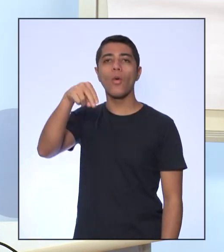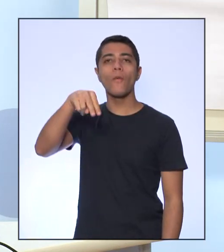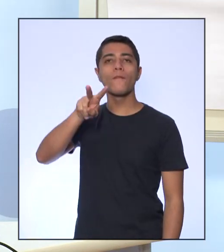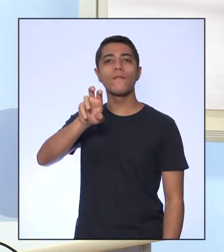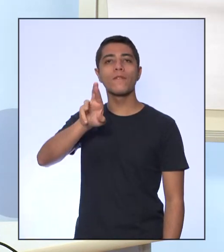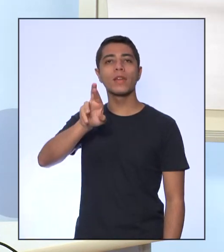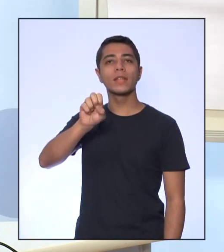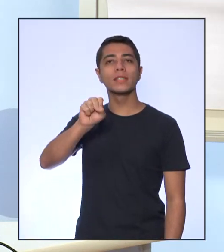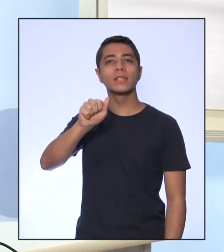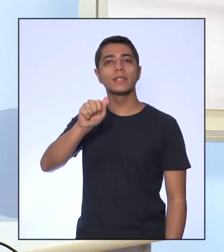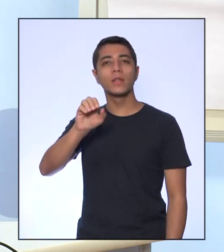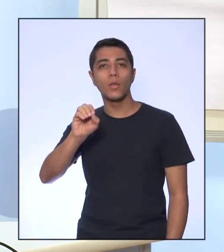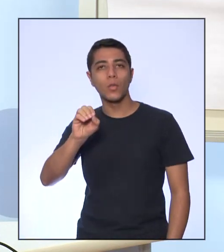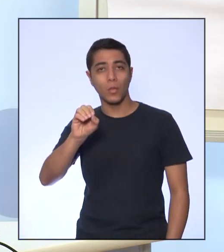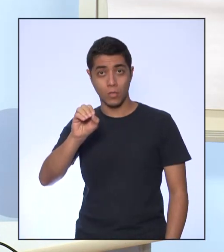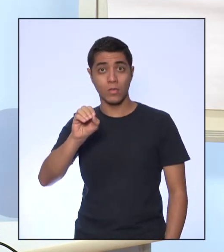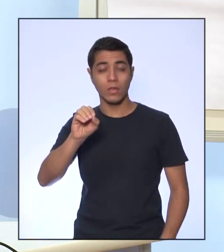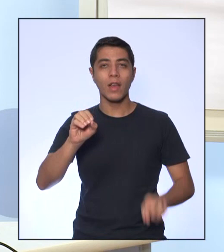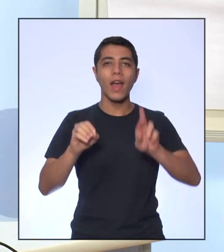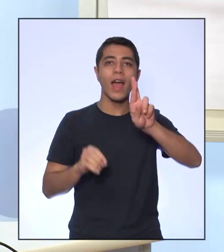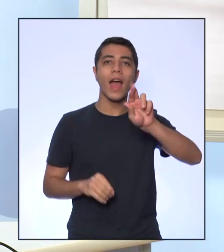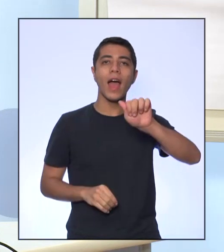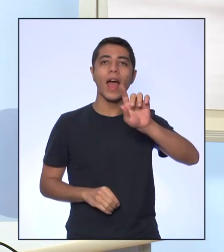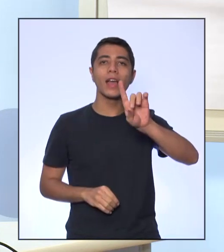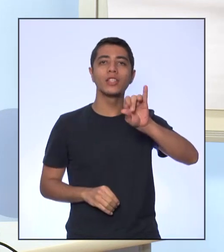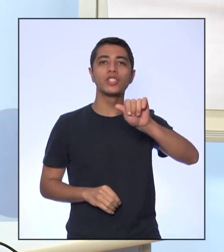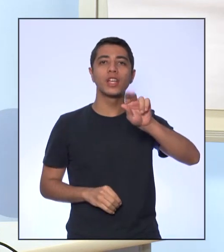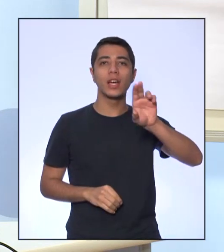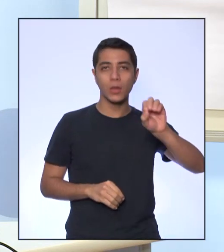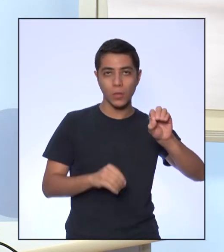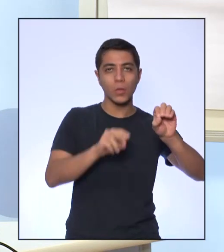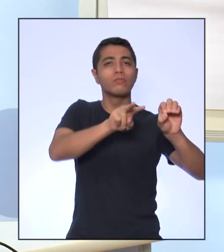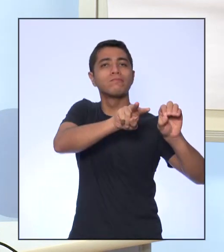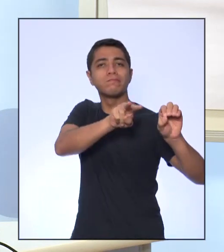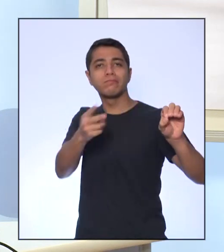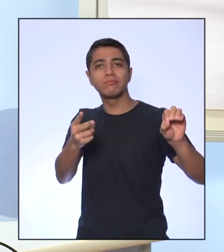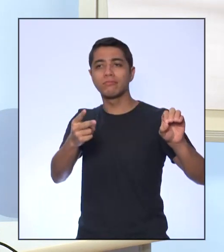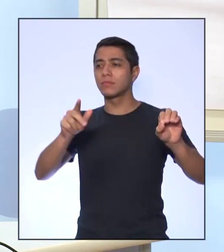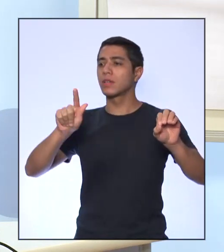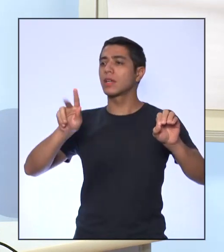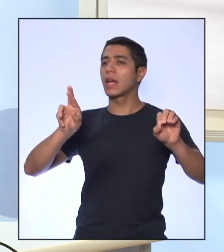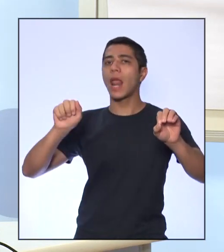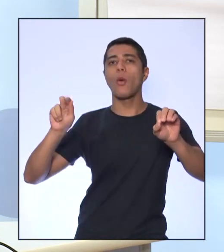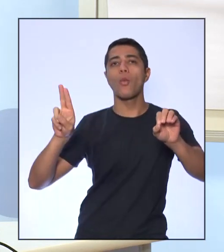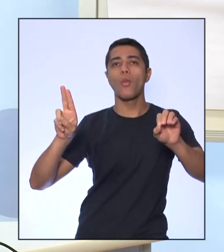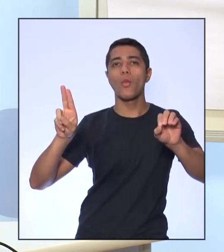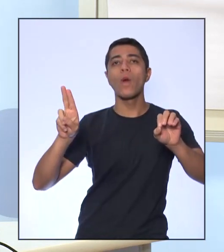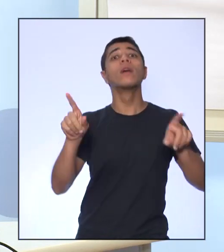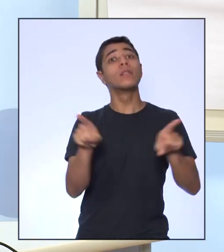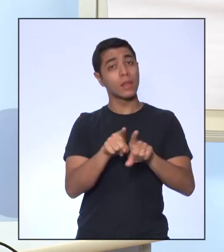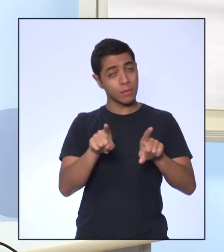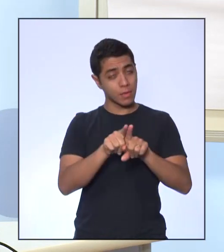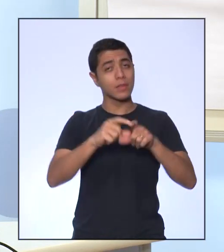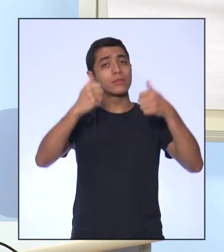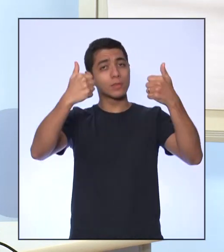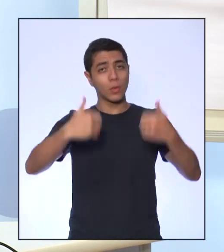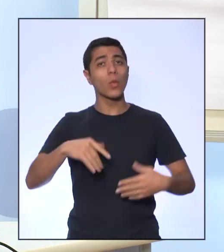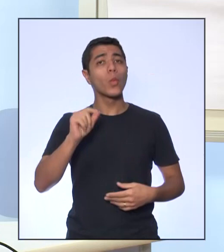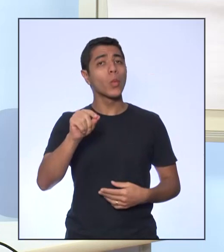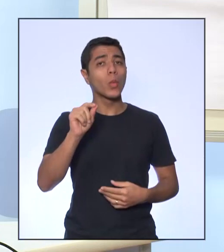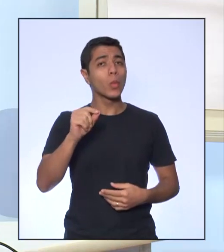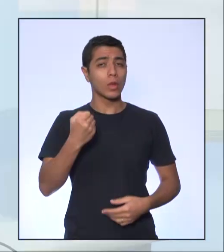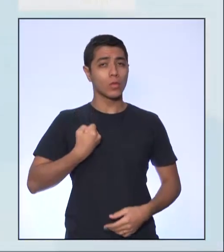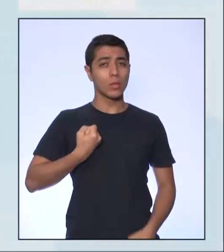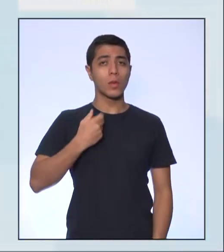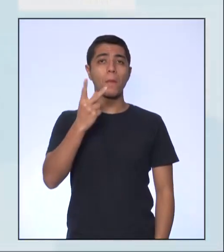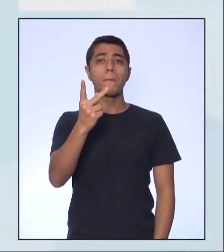contrário também né no caso do grau para radiando e nós vimos essa ideia relacionada ao pi = 180 na